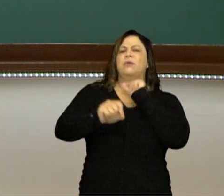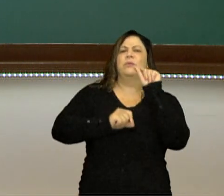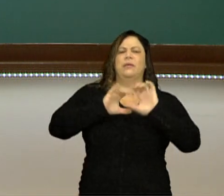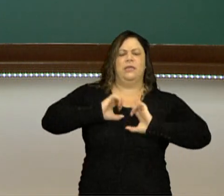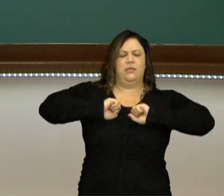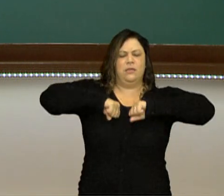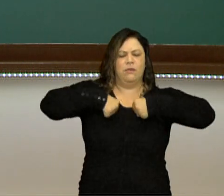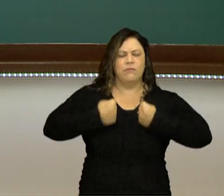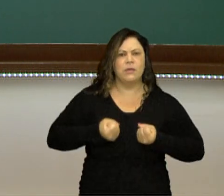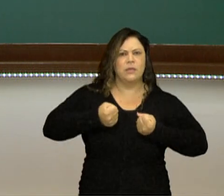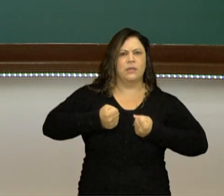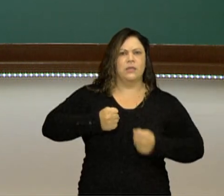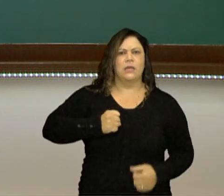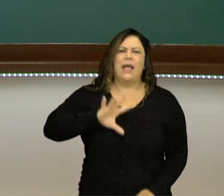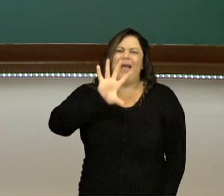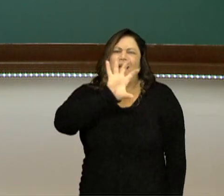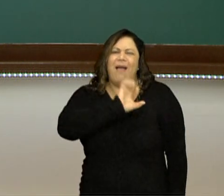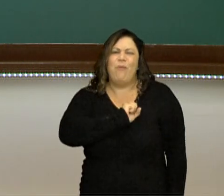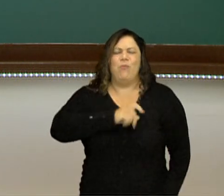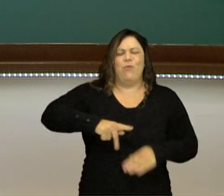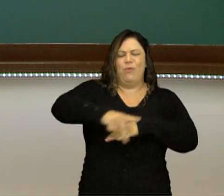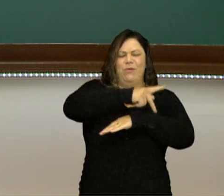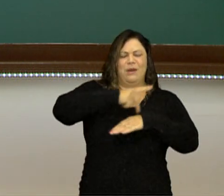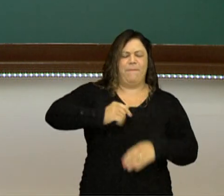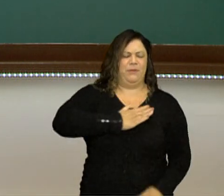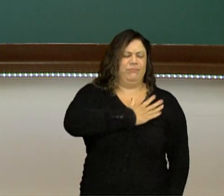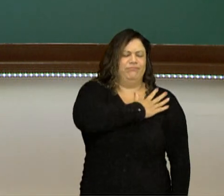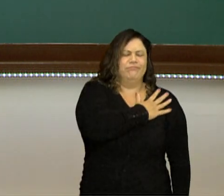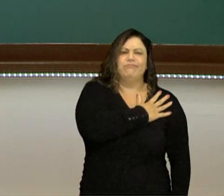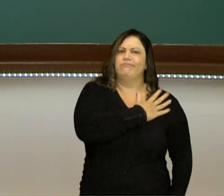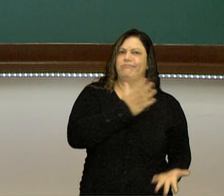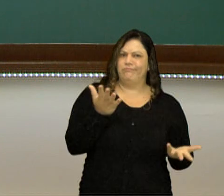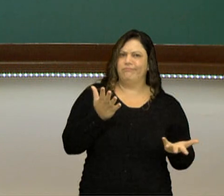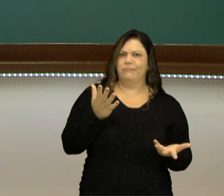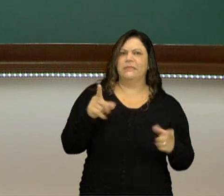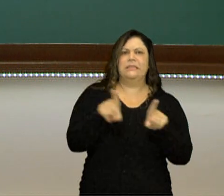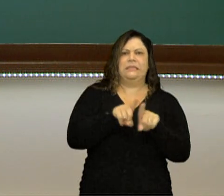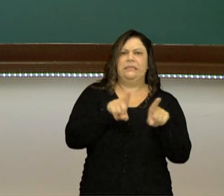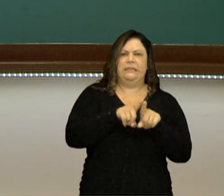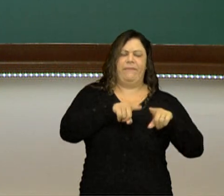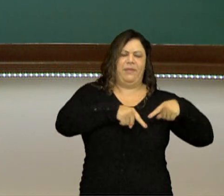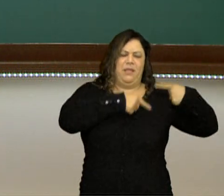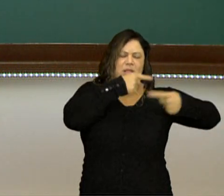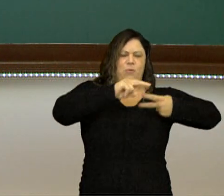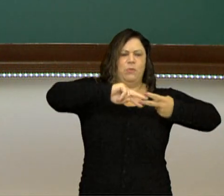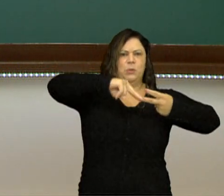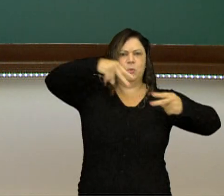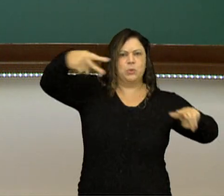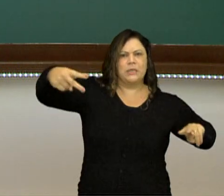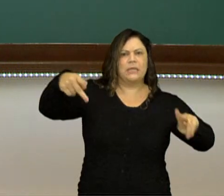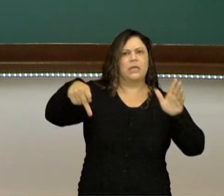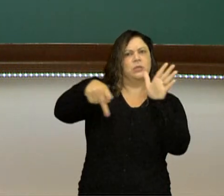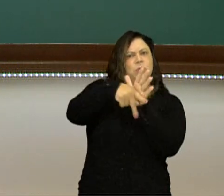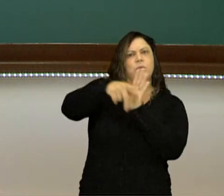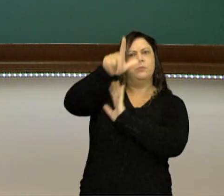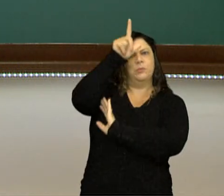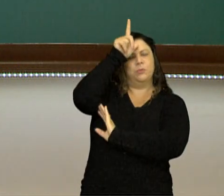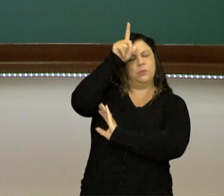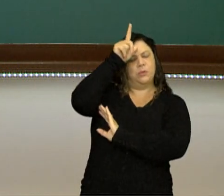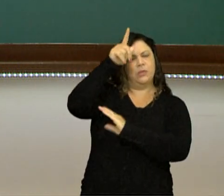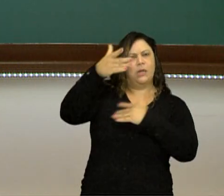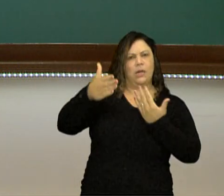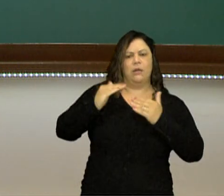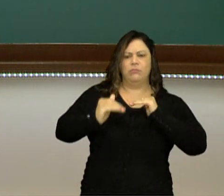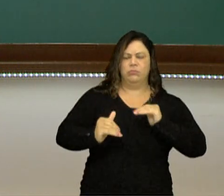extremado, inclusive chegando próximo ao nacionalismo da questão de genética dos alemães. E aí que vai ser desenvolvida a teoria